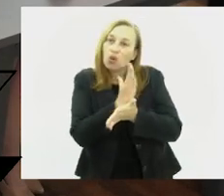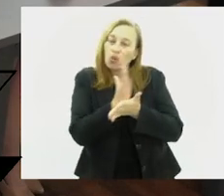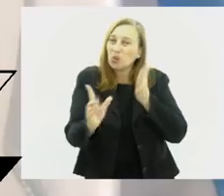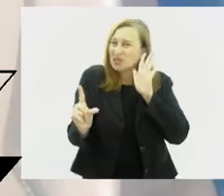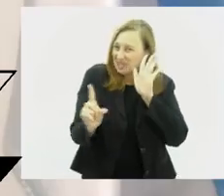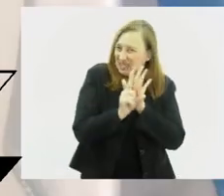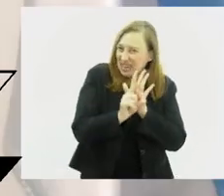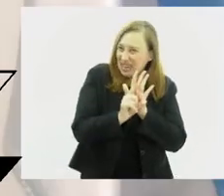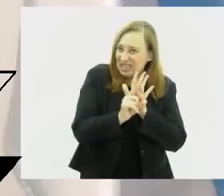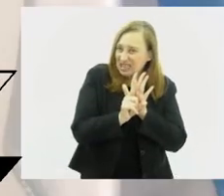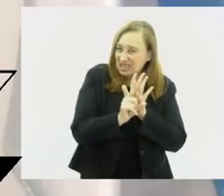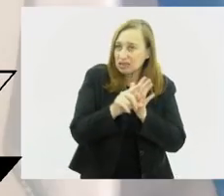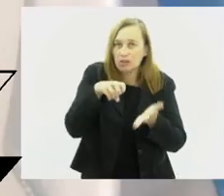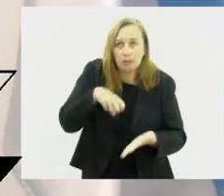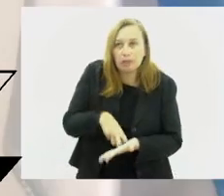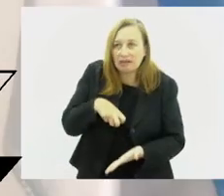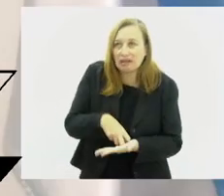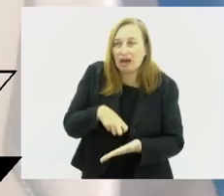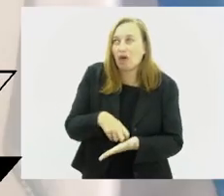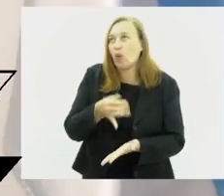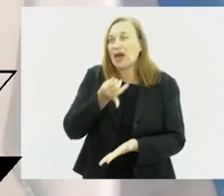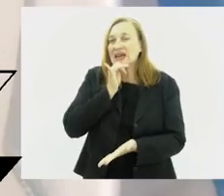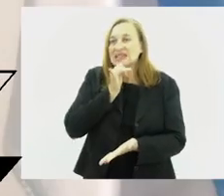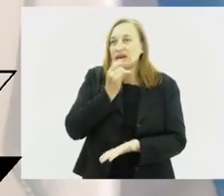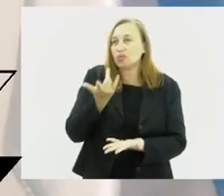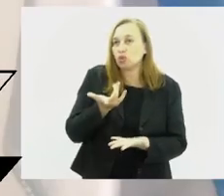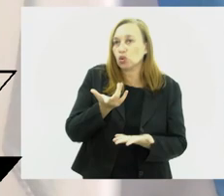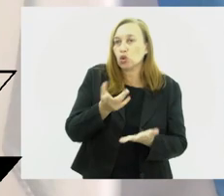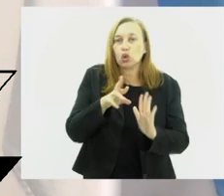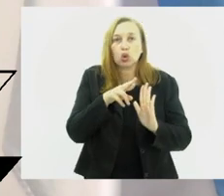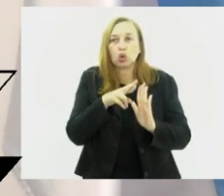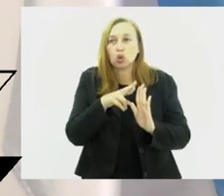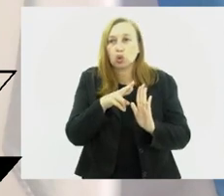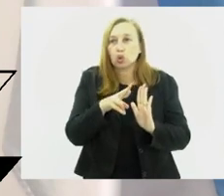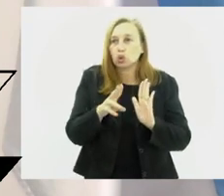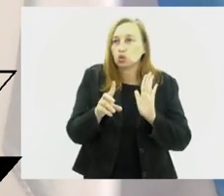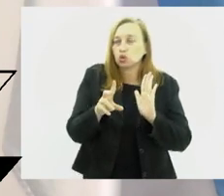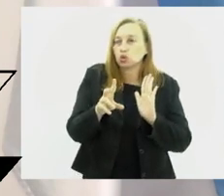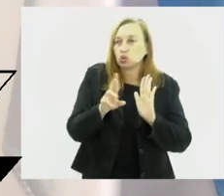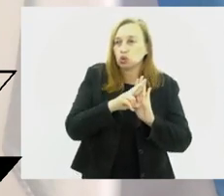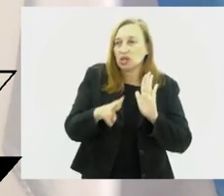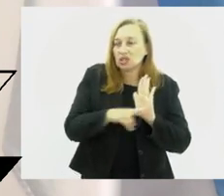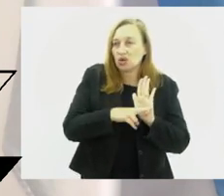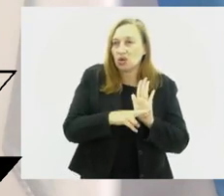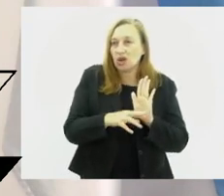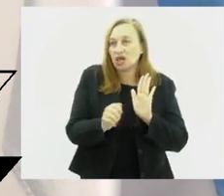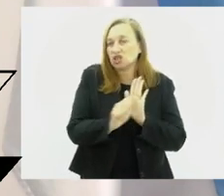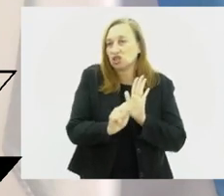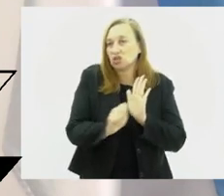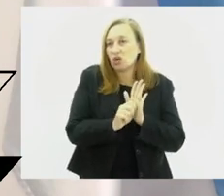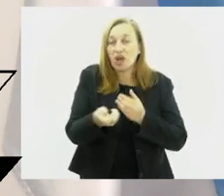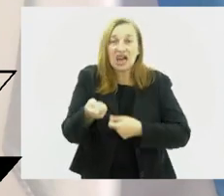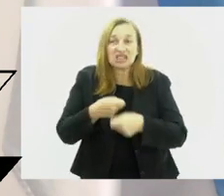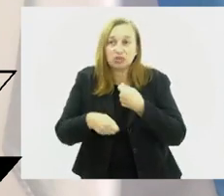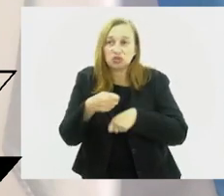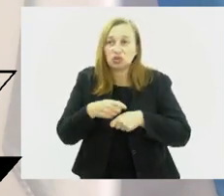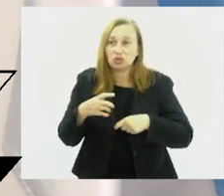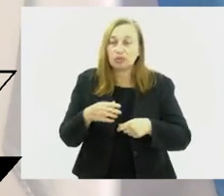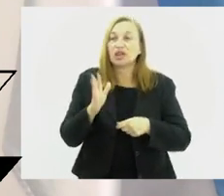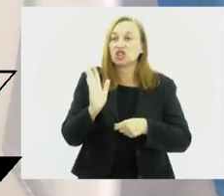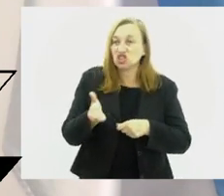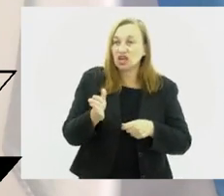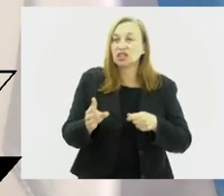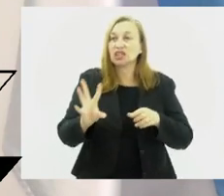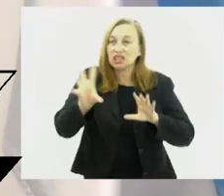droga. Um regramento para criar um efeito administrativo para aquilo que já está regulado na